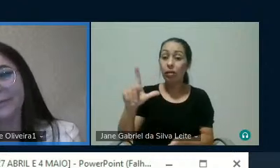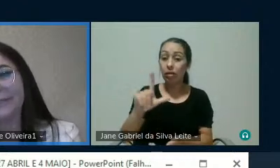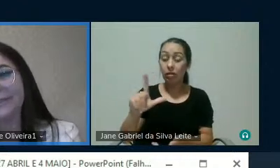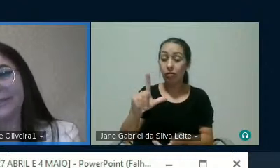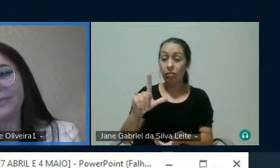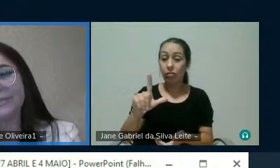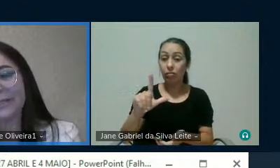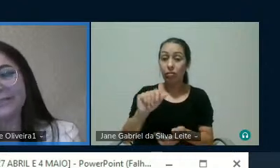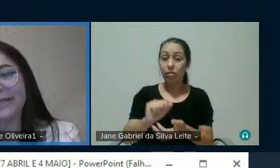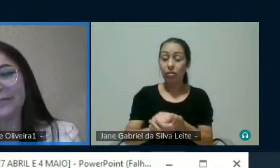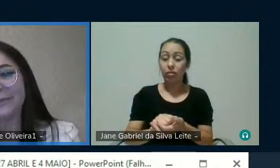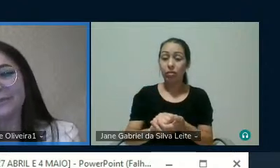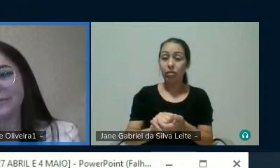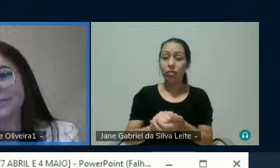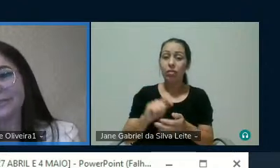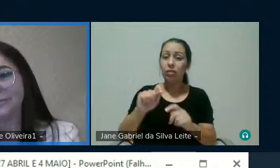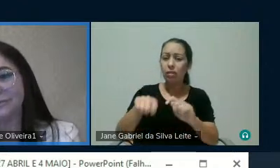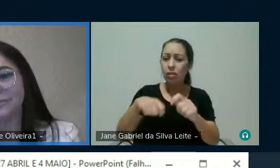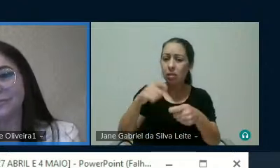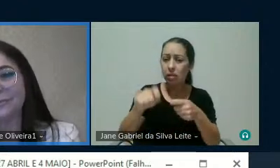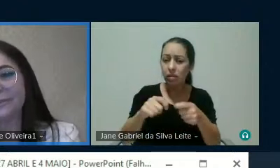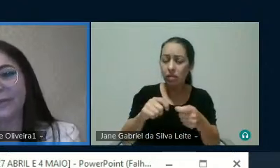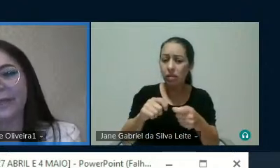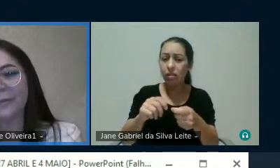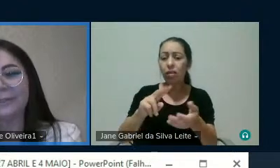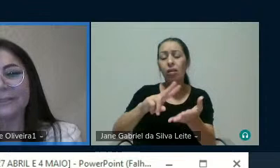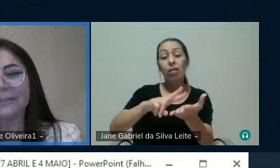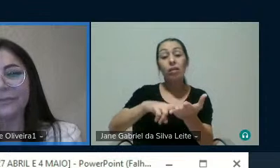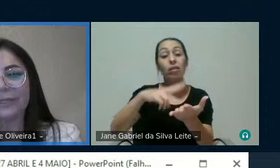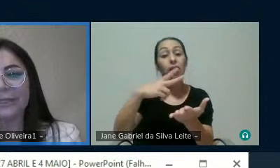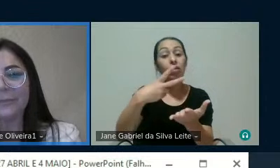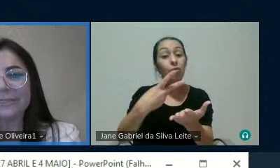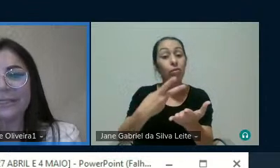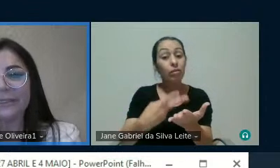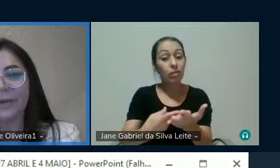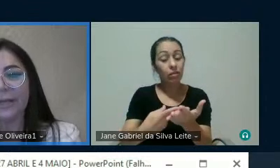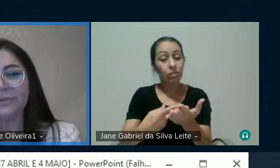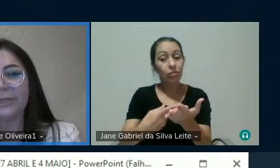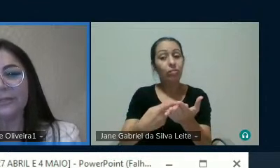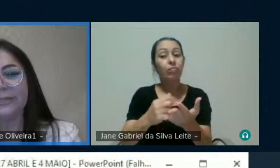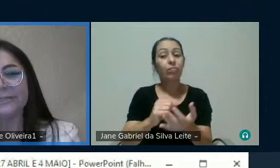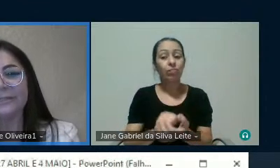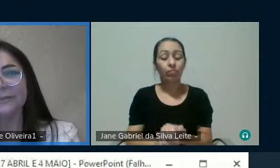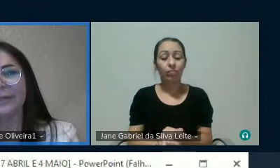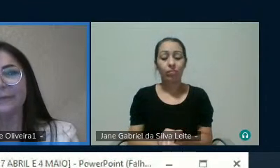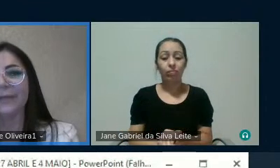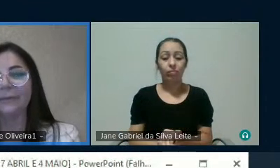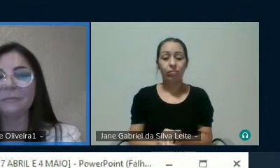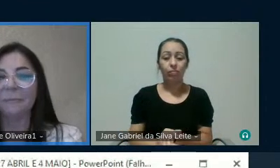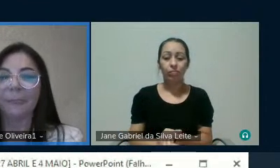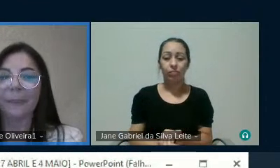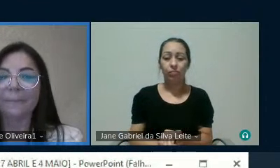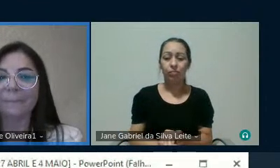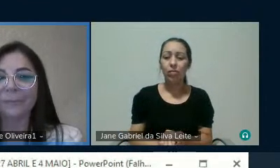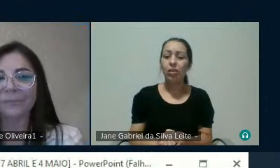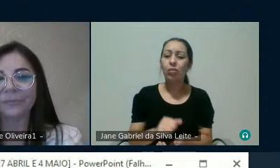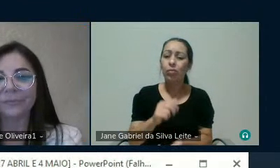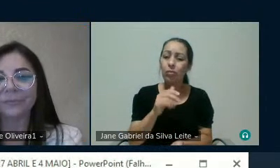Libras, né? É uma literatura sinalizada, uma tradução. Então, ela é uma literatura em Libras ali. É o caso do Alienista também, tá?